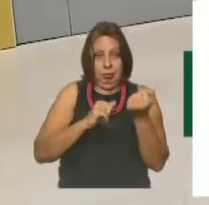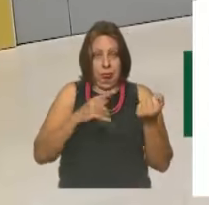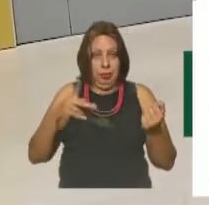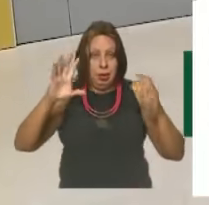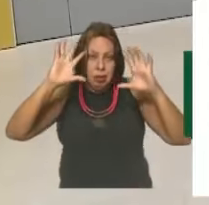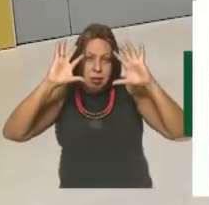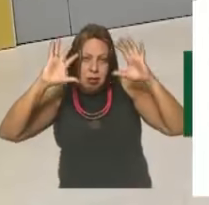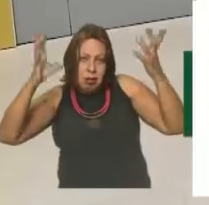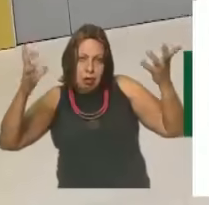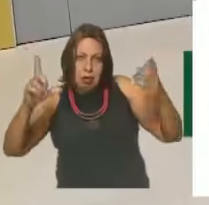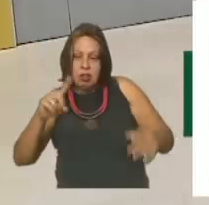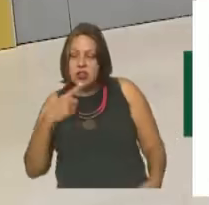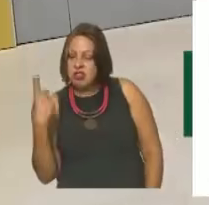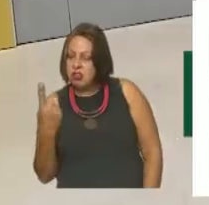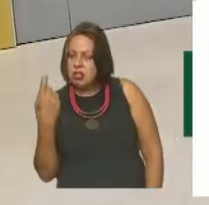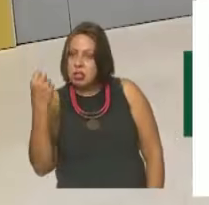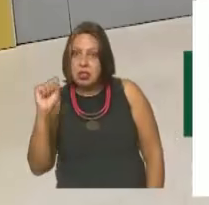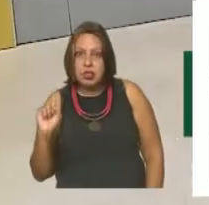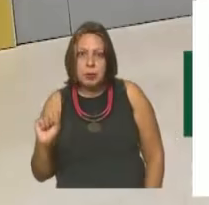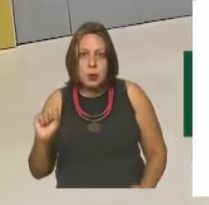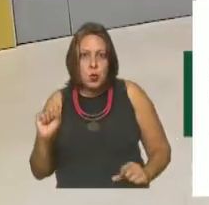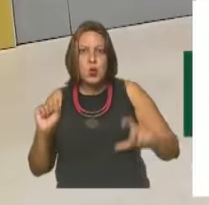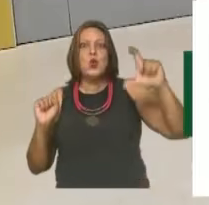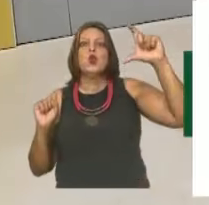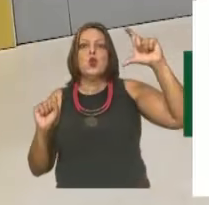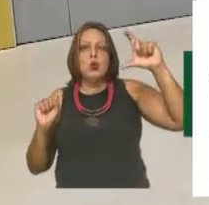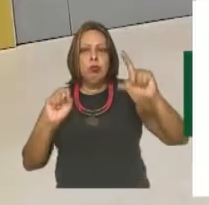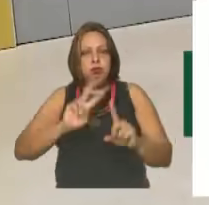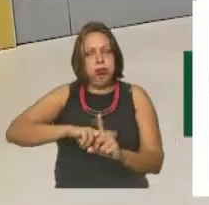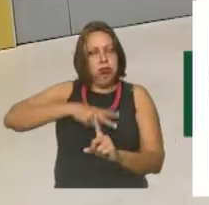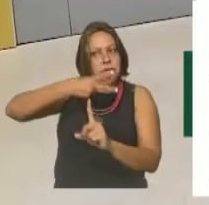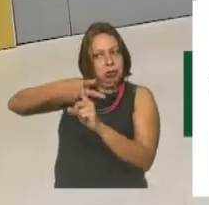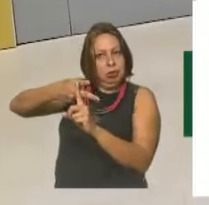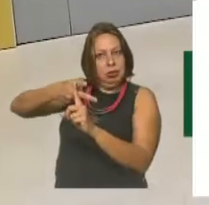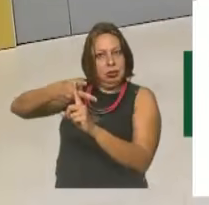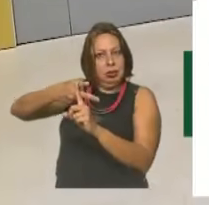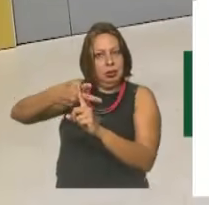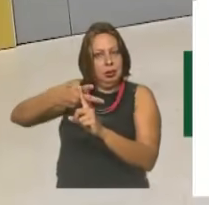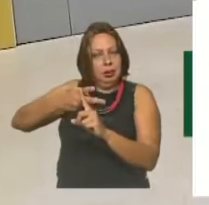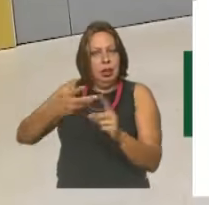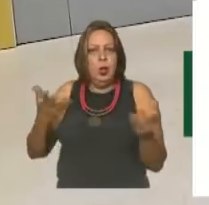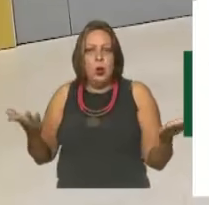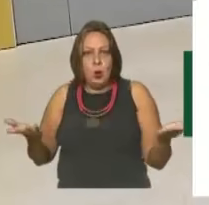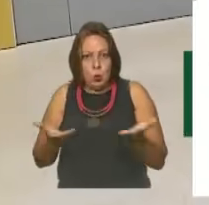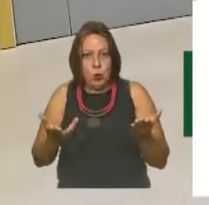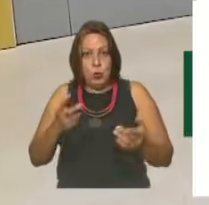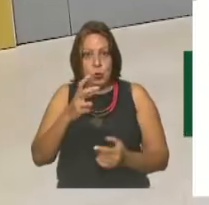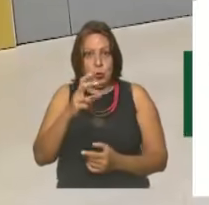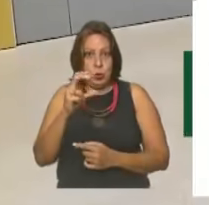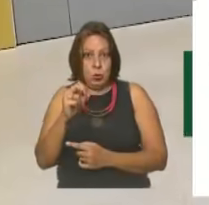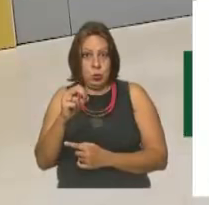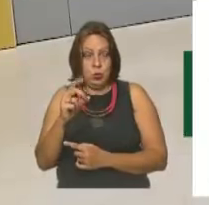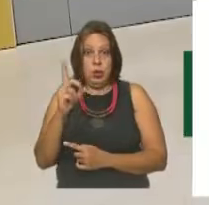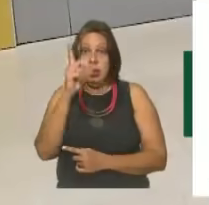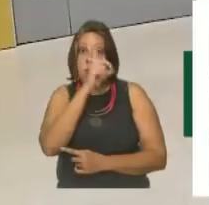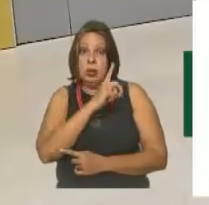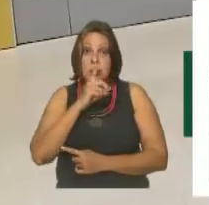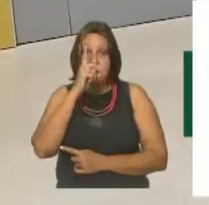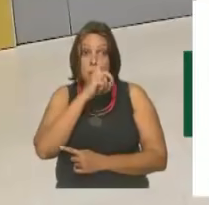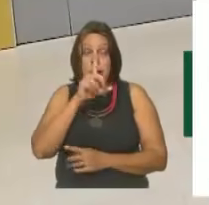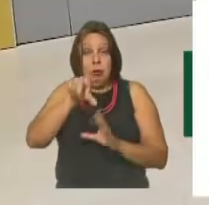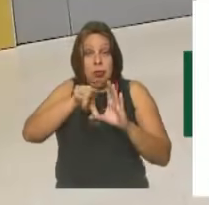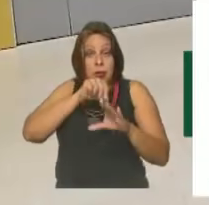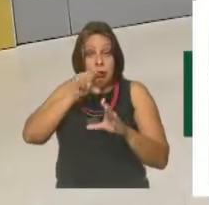aumentada no Gira Sergipe, não é? E aumentada, dobrou, né? Dobrou! Hoje nós sorteamos 50, domingo que vem